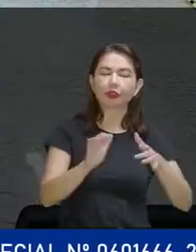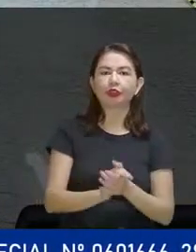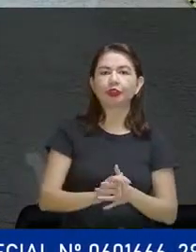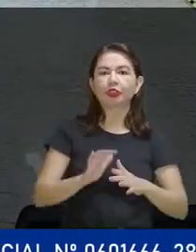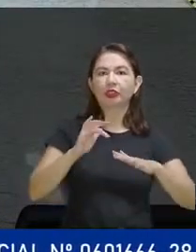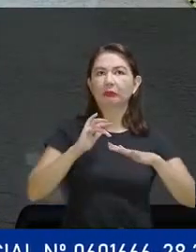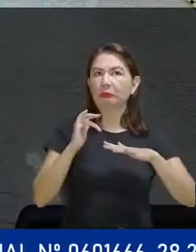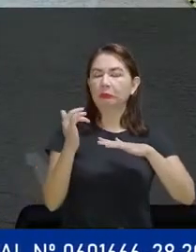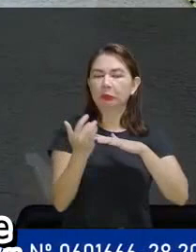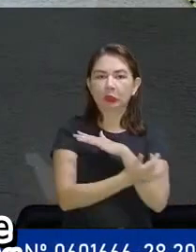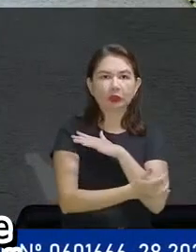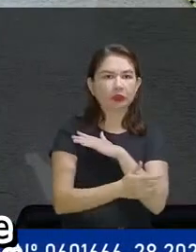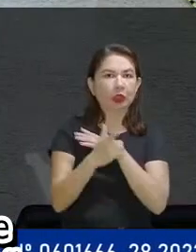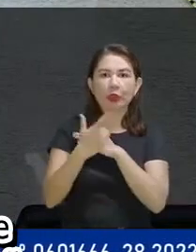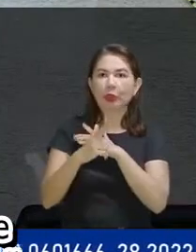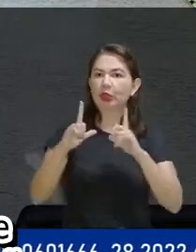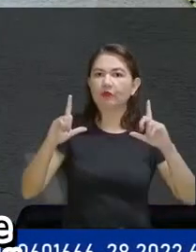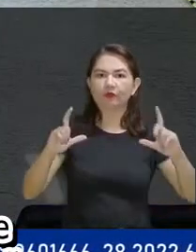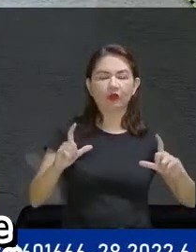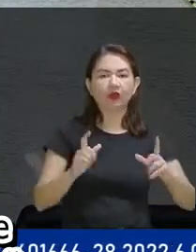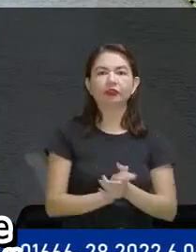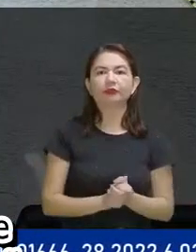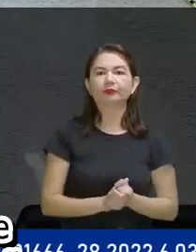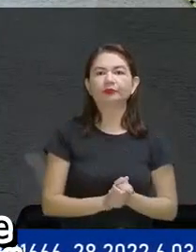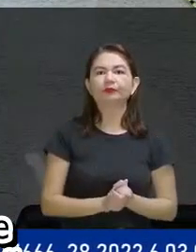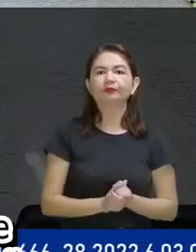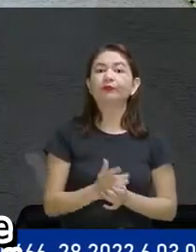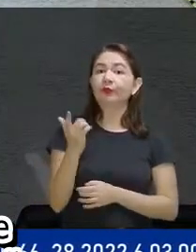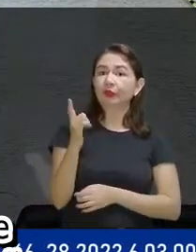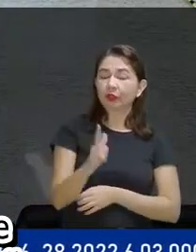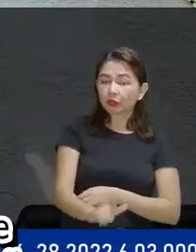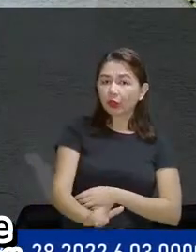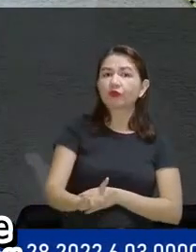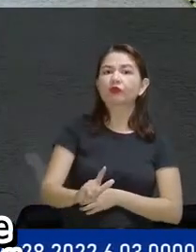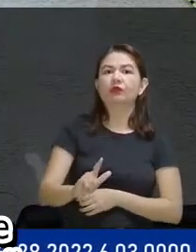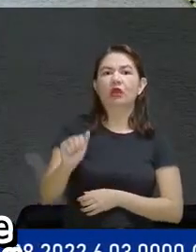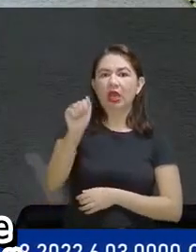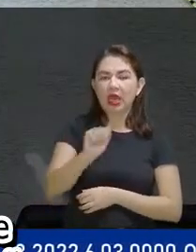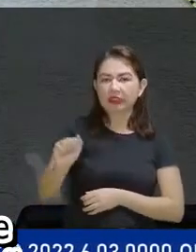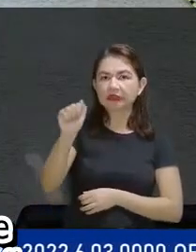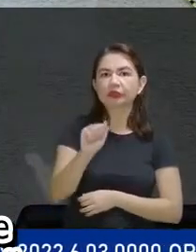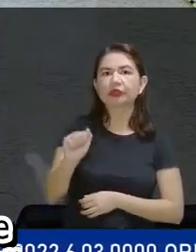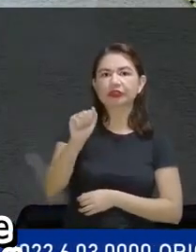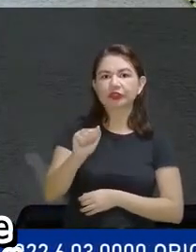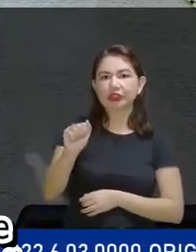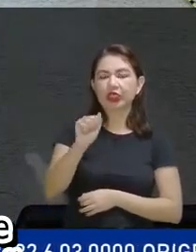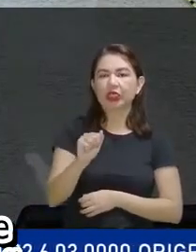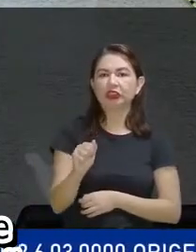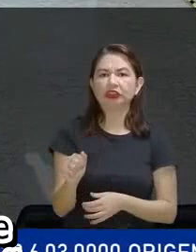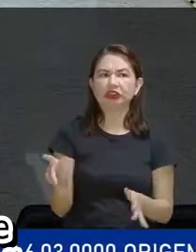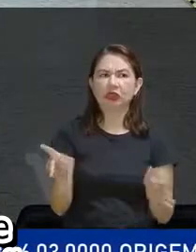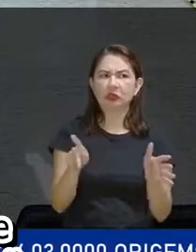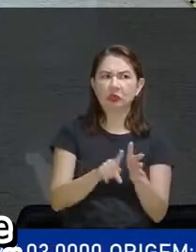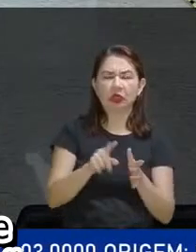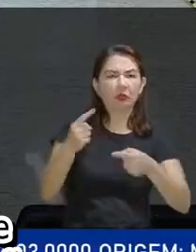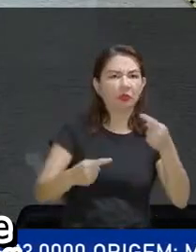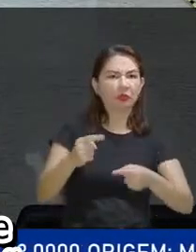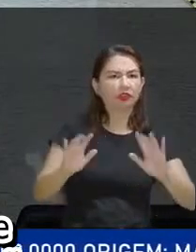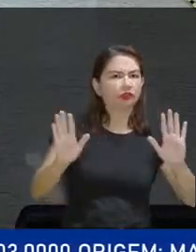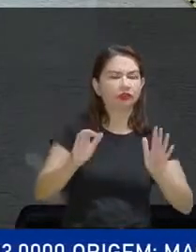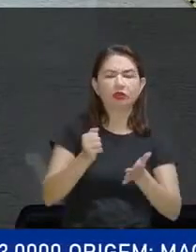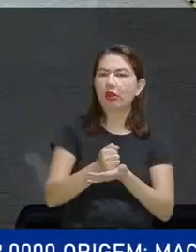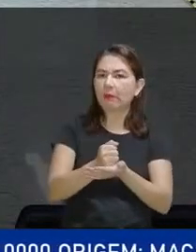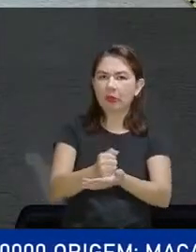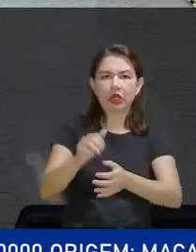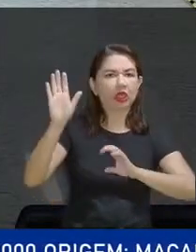redes sociais. E que reitera que abraça não possui finalidade política eleitoral e nem apoia candidato nessa